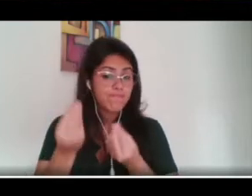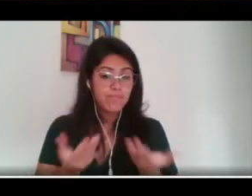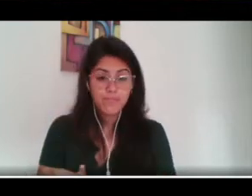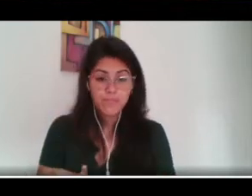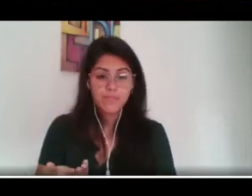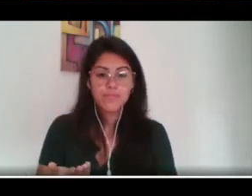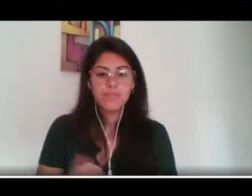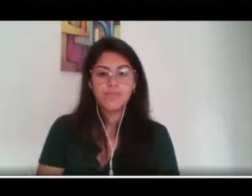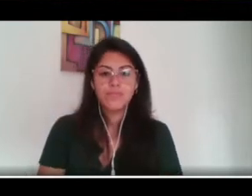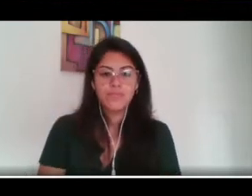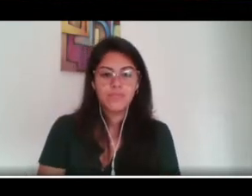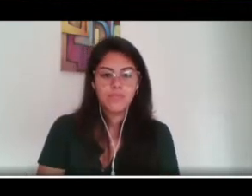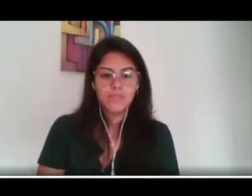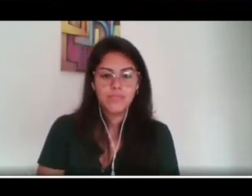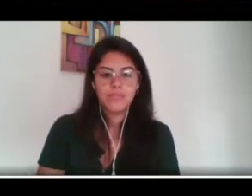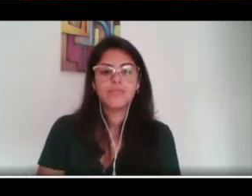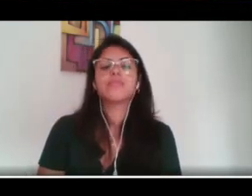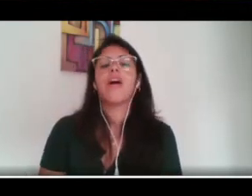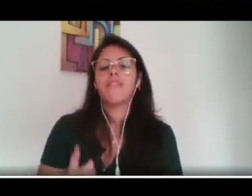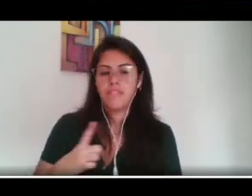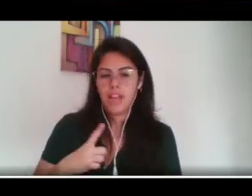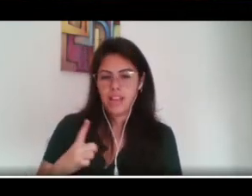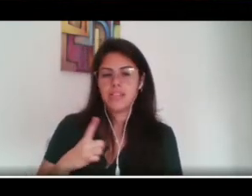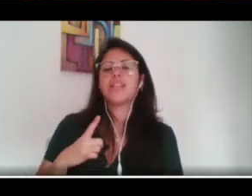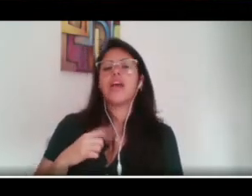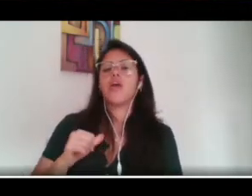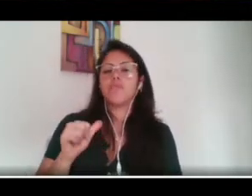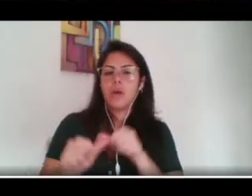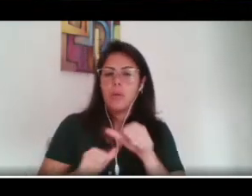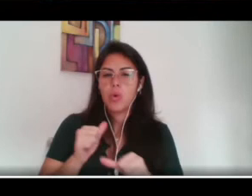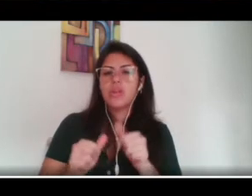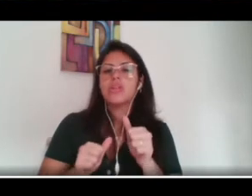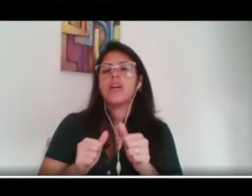ela varia linearmente com o tempo. Esse é o vetor